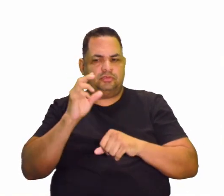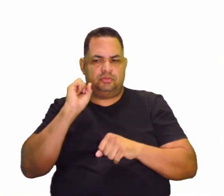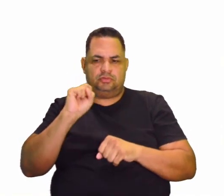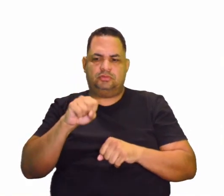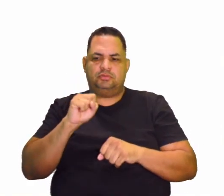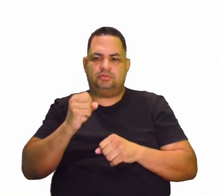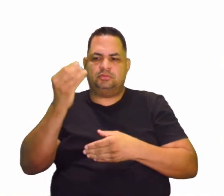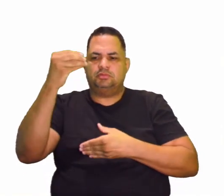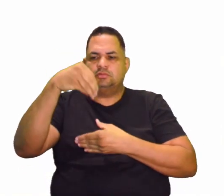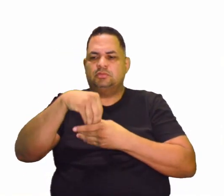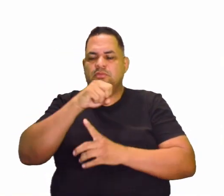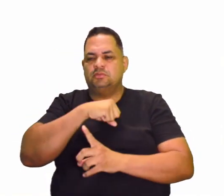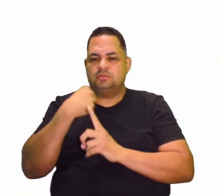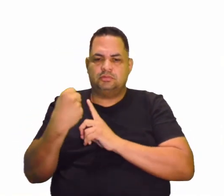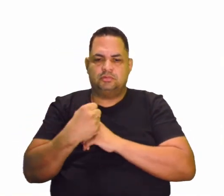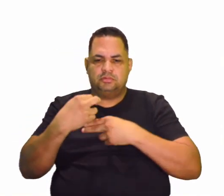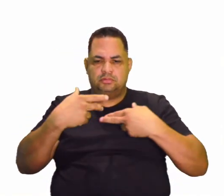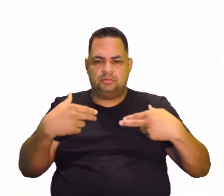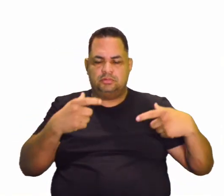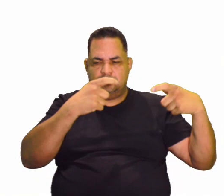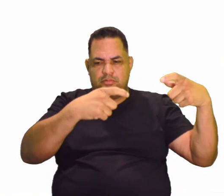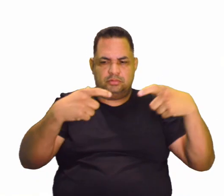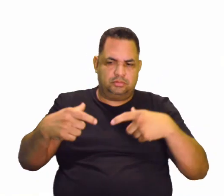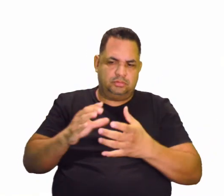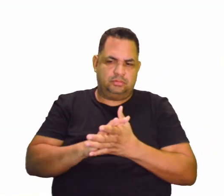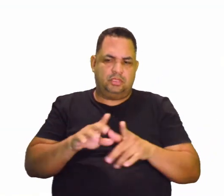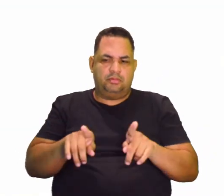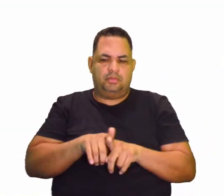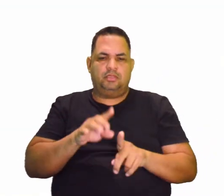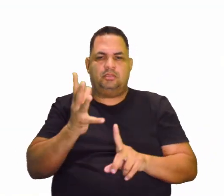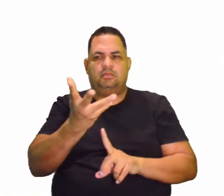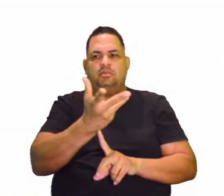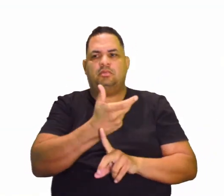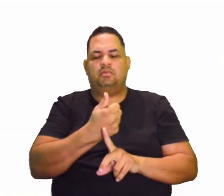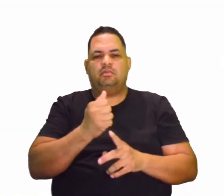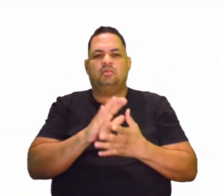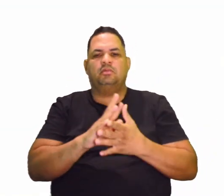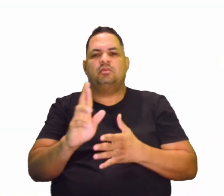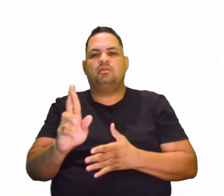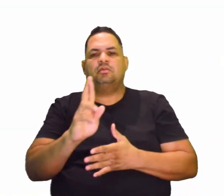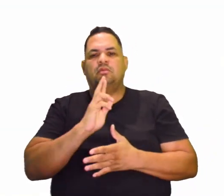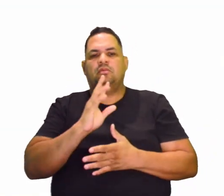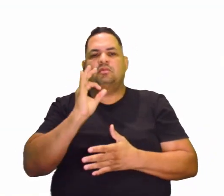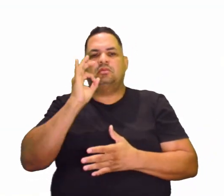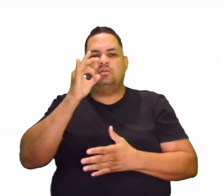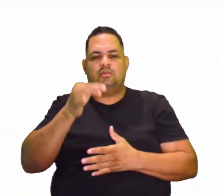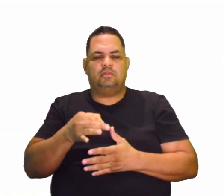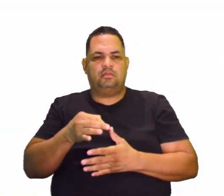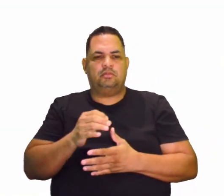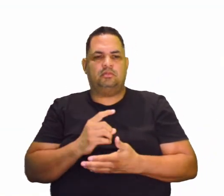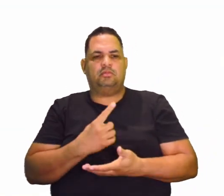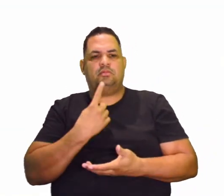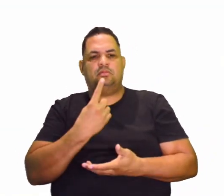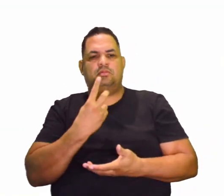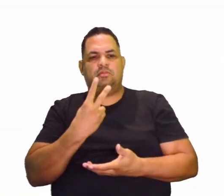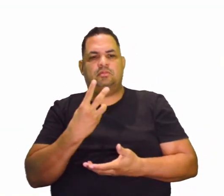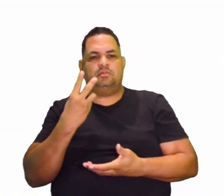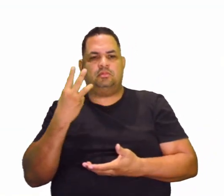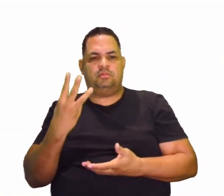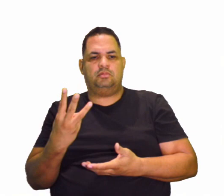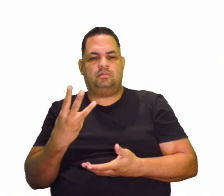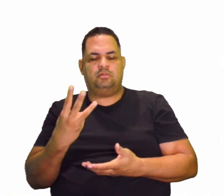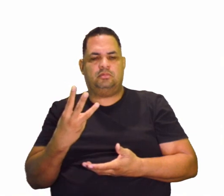sociedade. Também na arte, né? Então, resposta correta, 1, 2